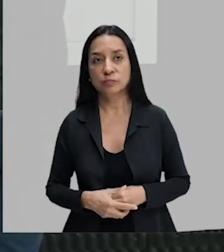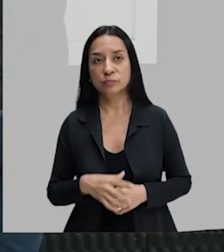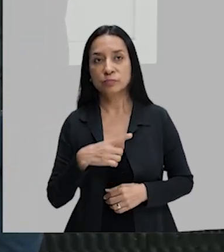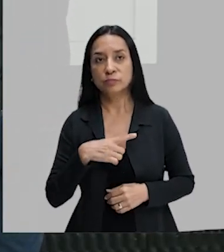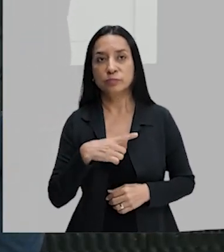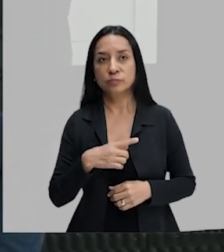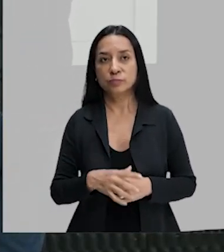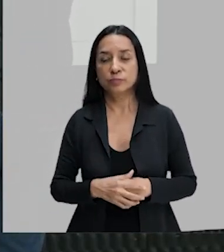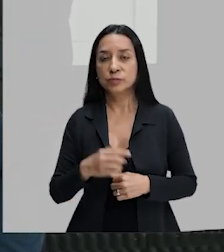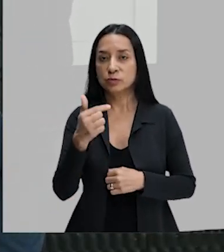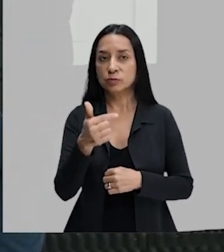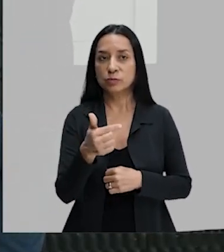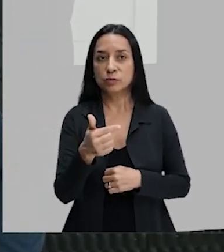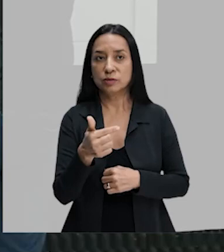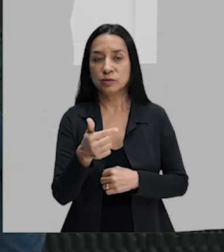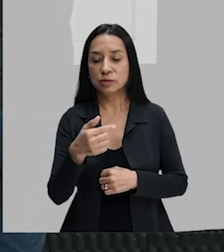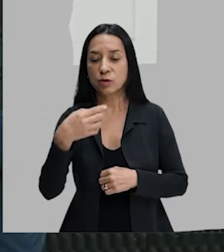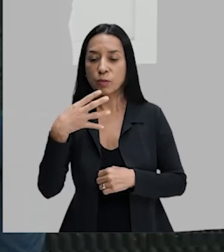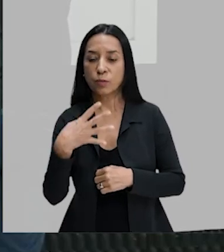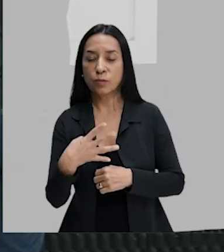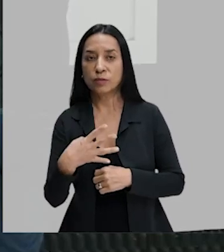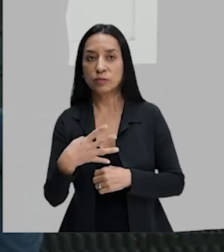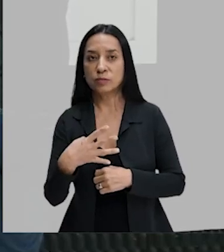2, 4,